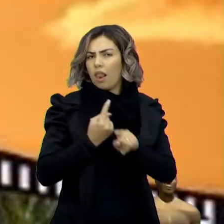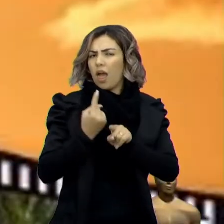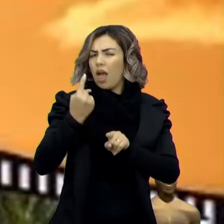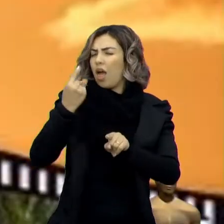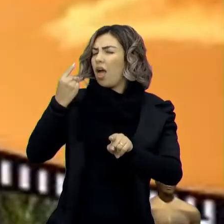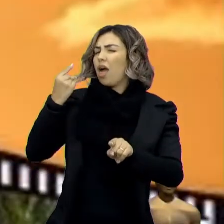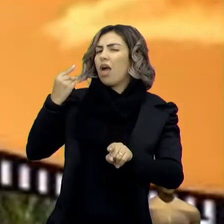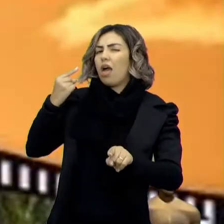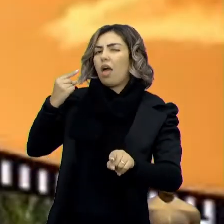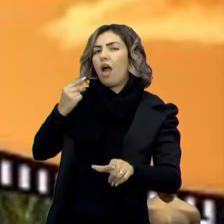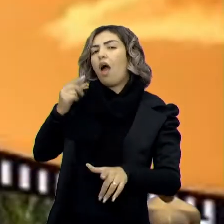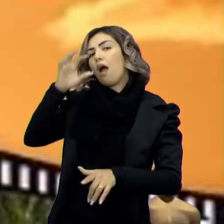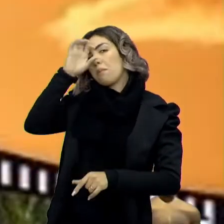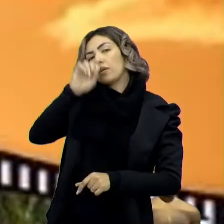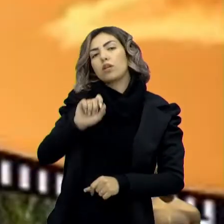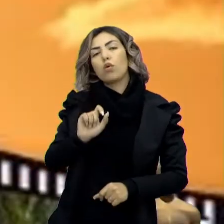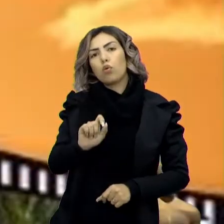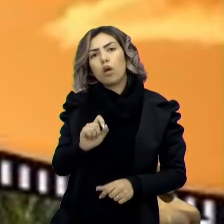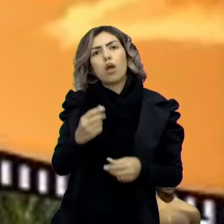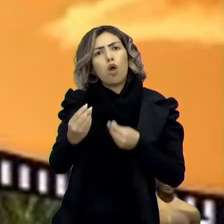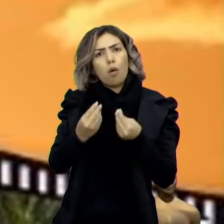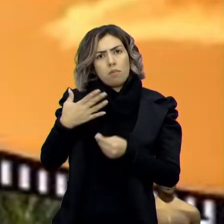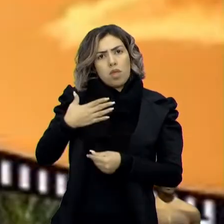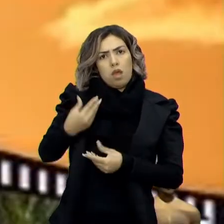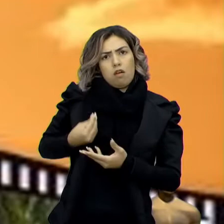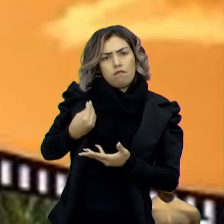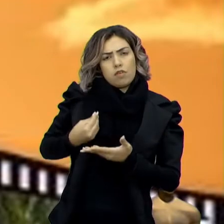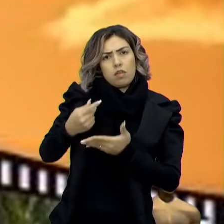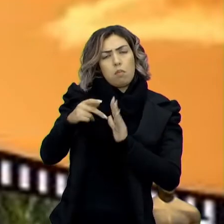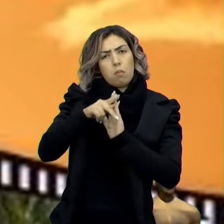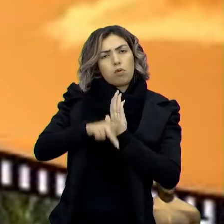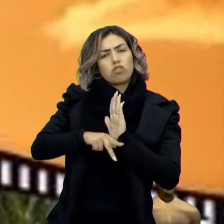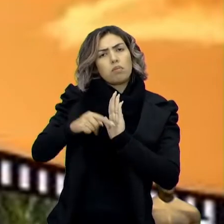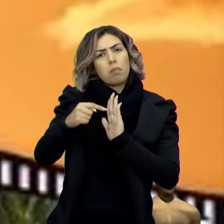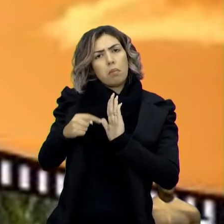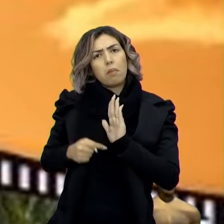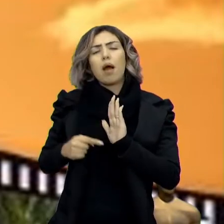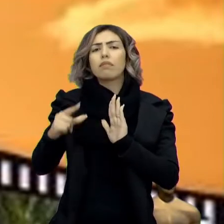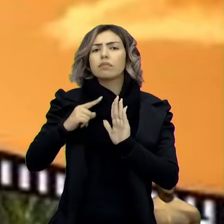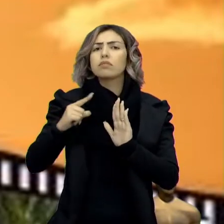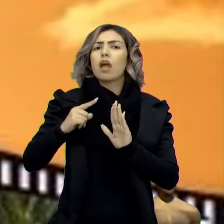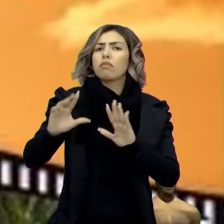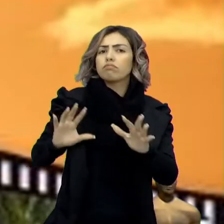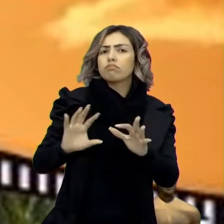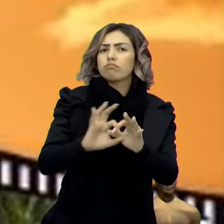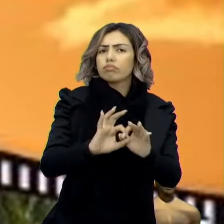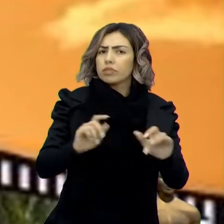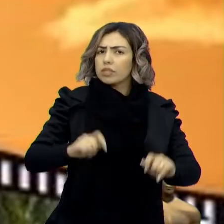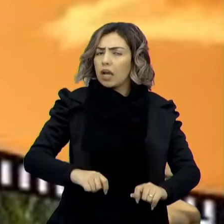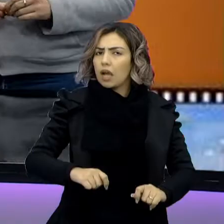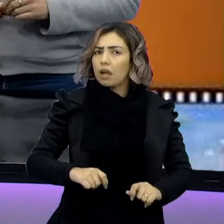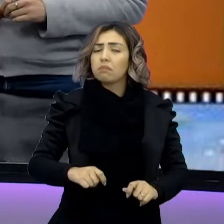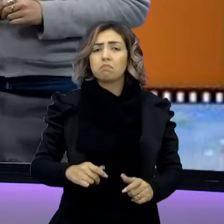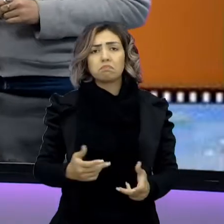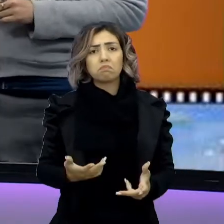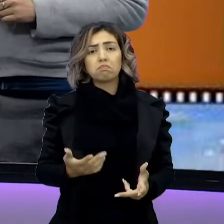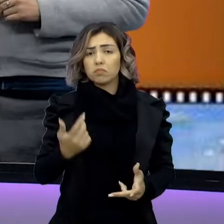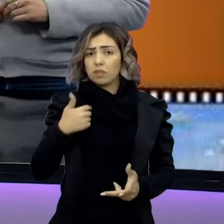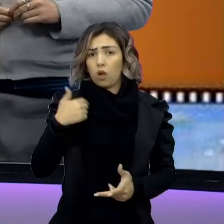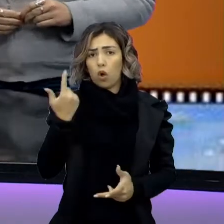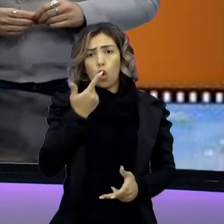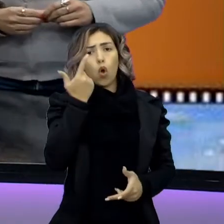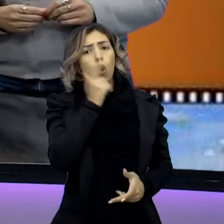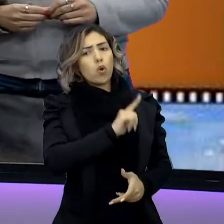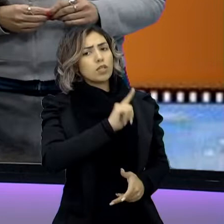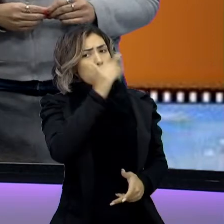se relacionar com essa produção audiovisual e como promover uma feira com essa temática. A gente conseguiu compreender, professora Fernanda, que tem